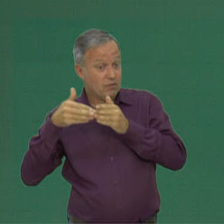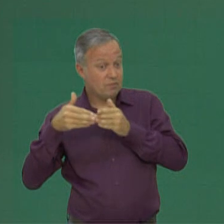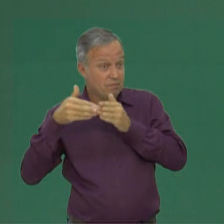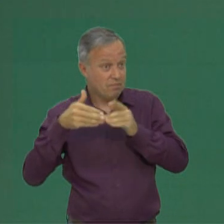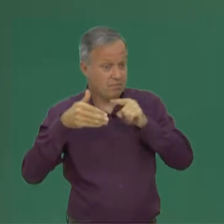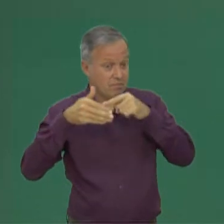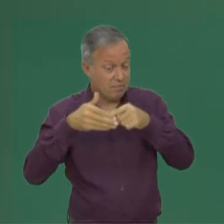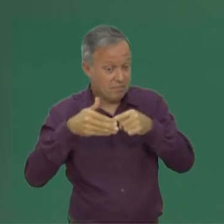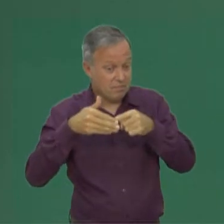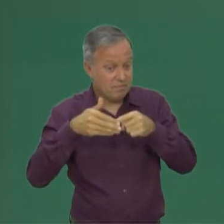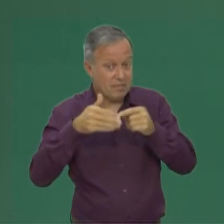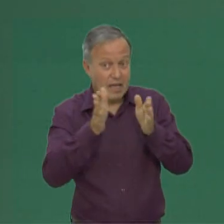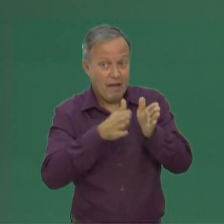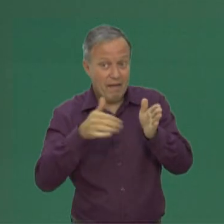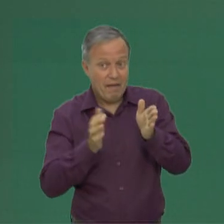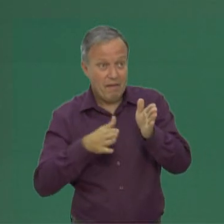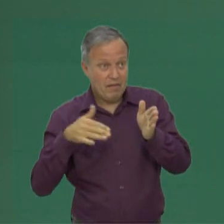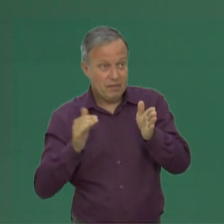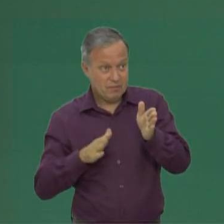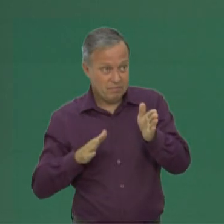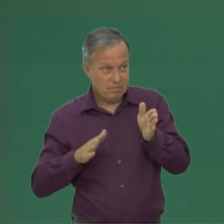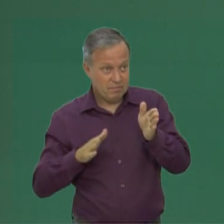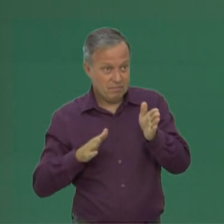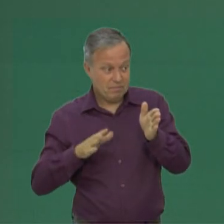navegando por águas del Rio